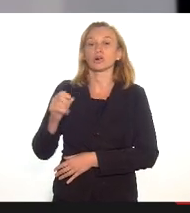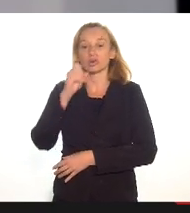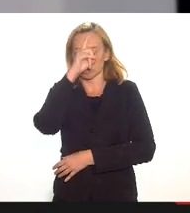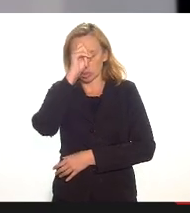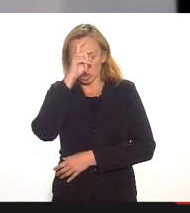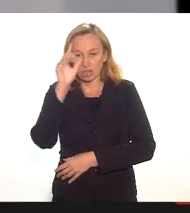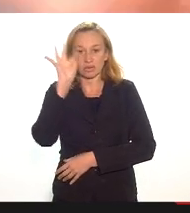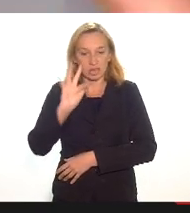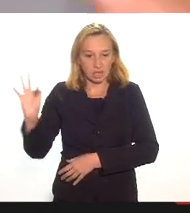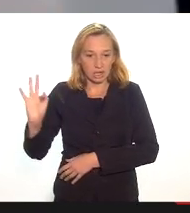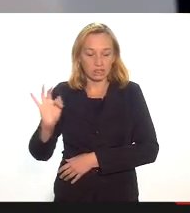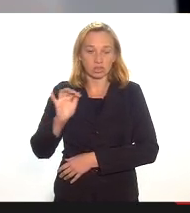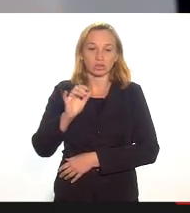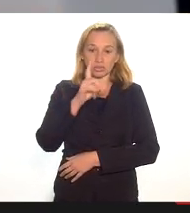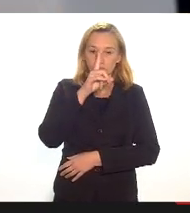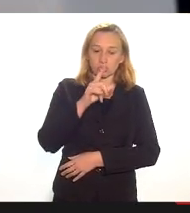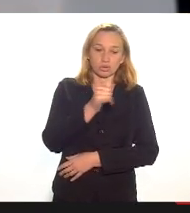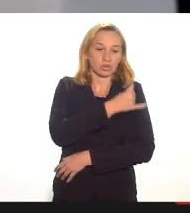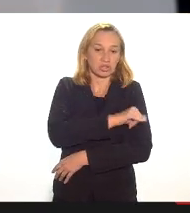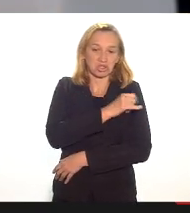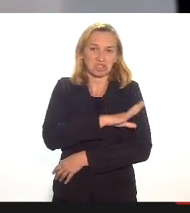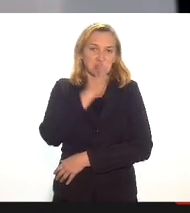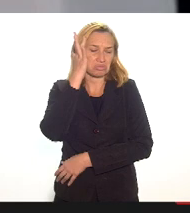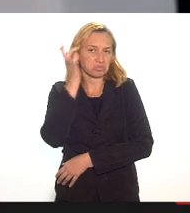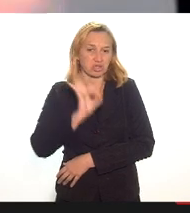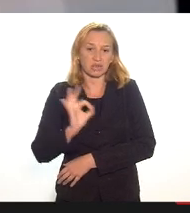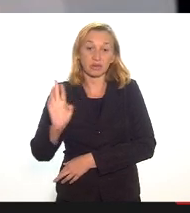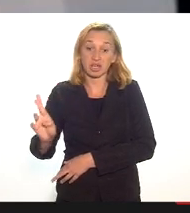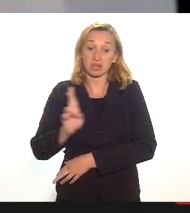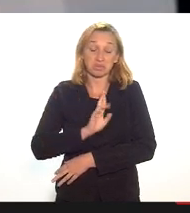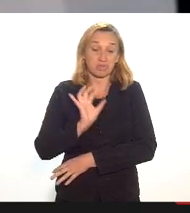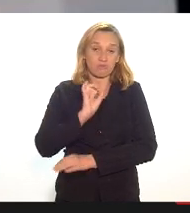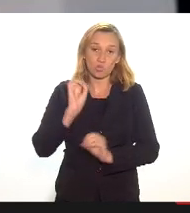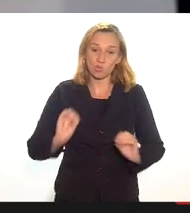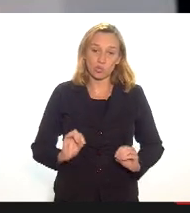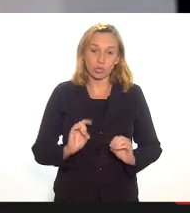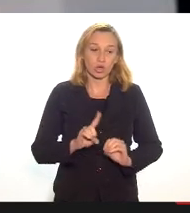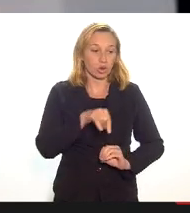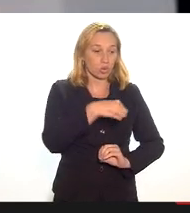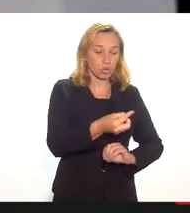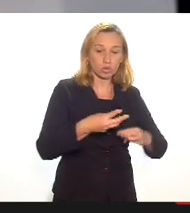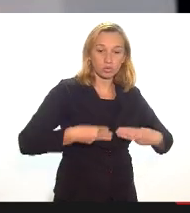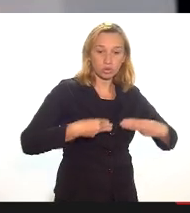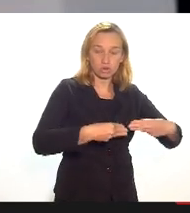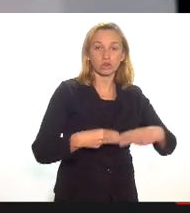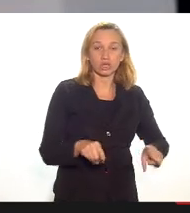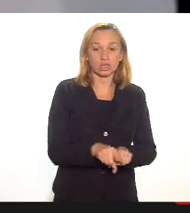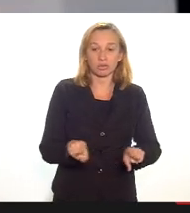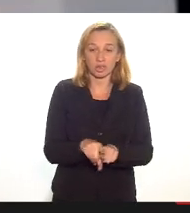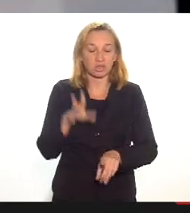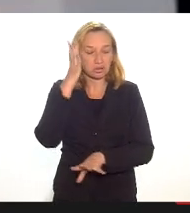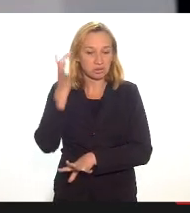de Janeiro. Ele não soube responder, como, aliás, nenhum dos ministros consegue responder